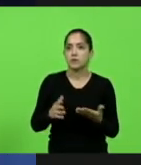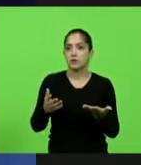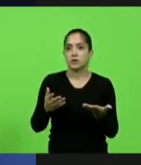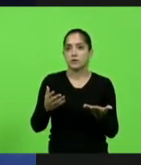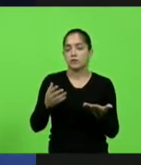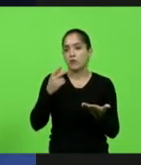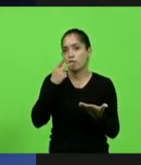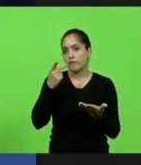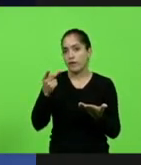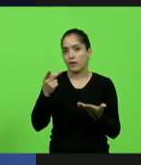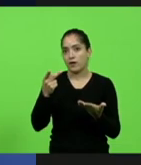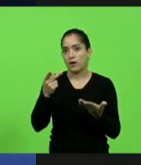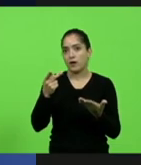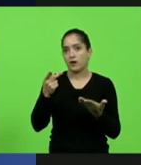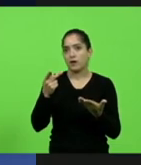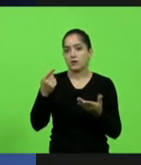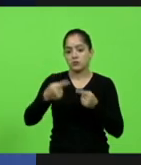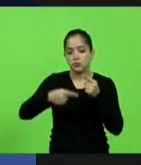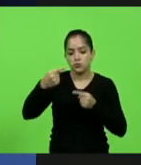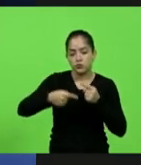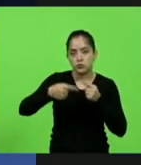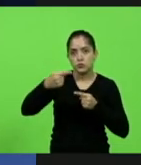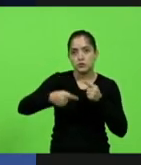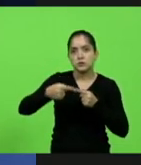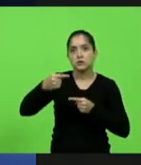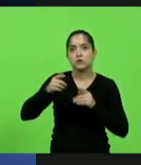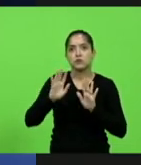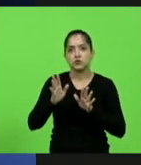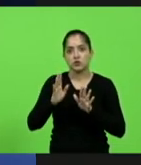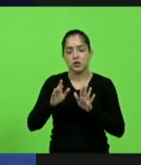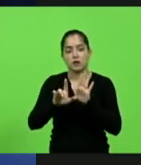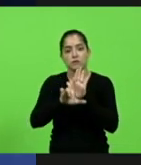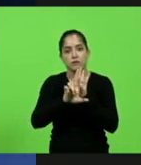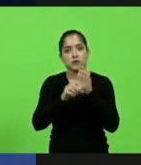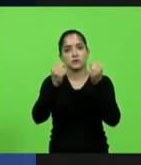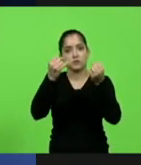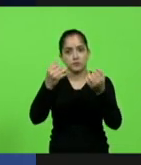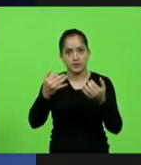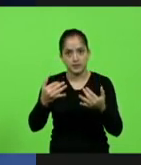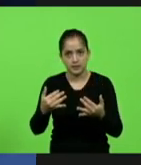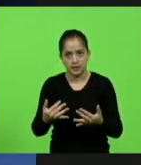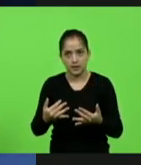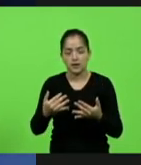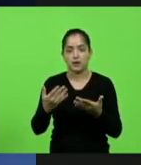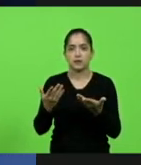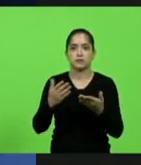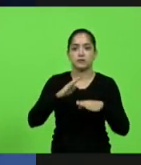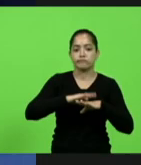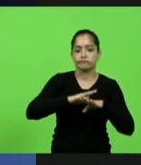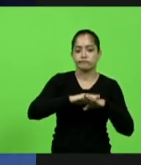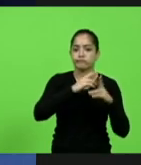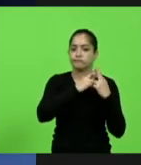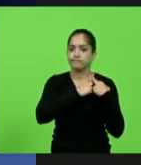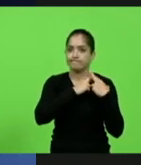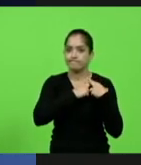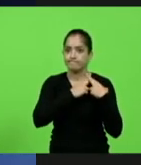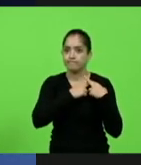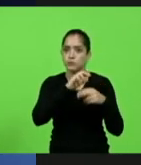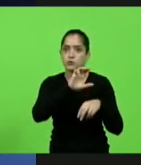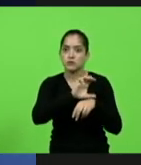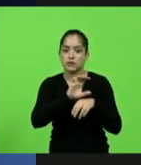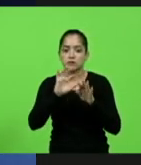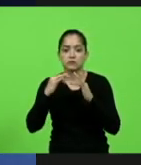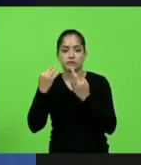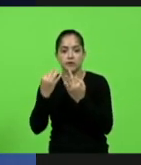na discussão legal, da qual já foi muito falado aqui, sobre o dever do Estado, da família, enfim. Mas é